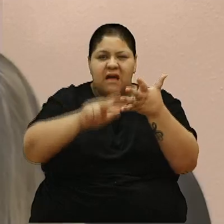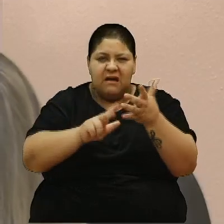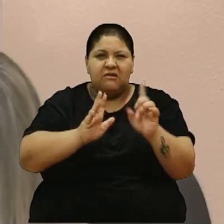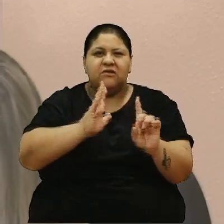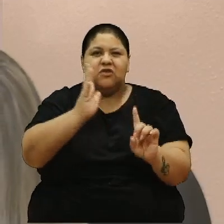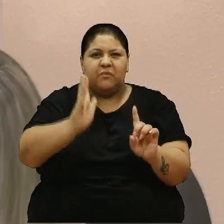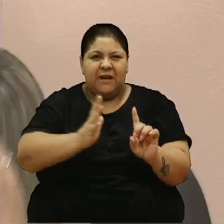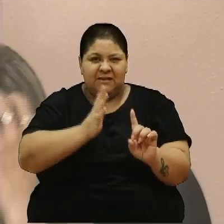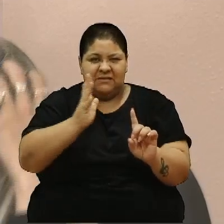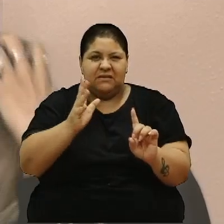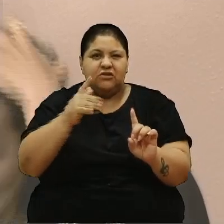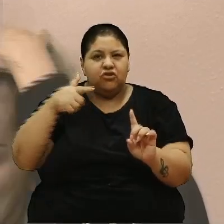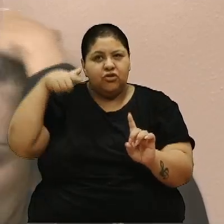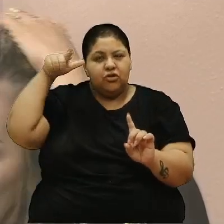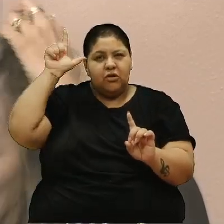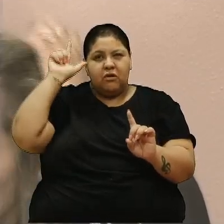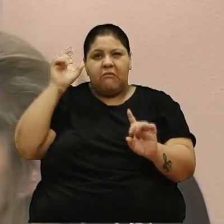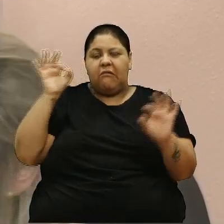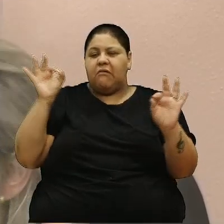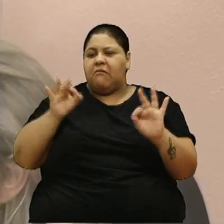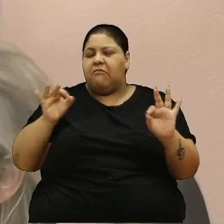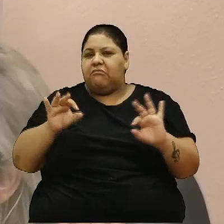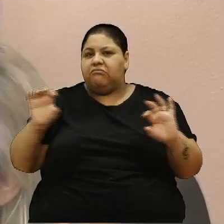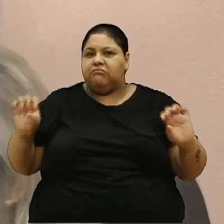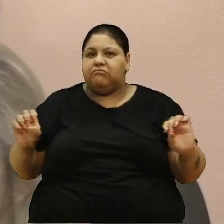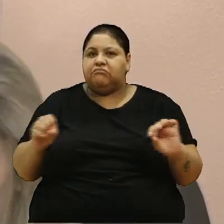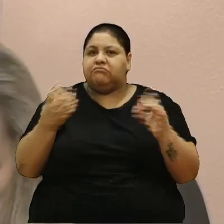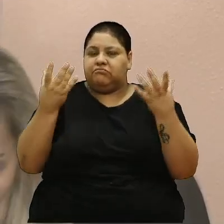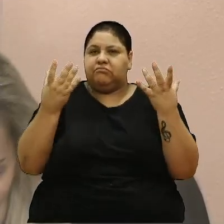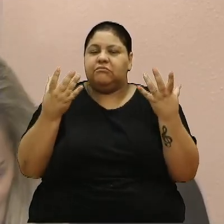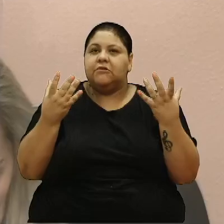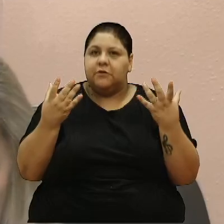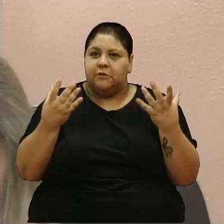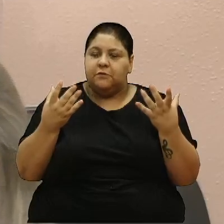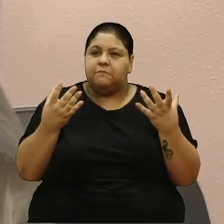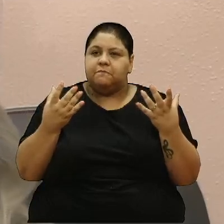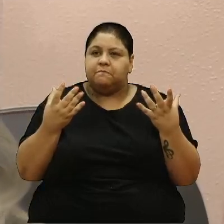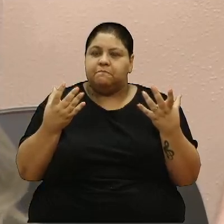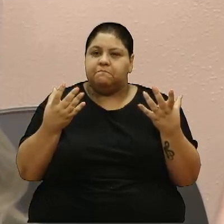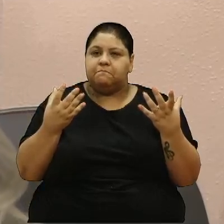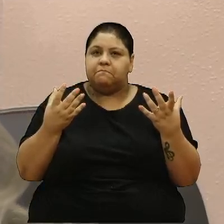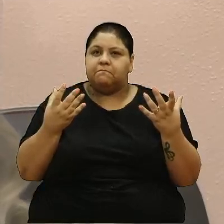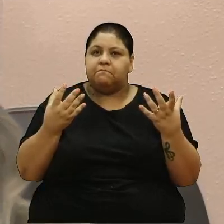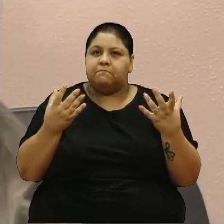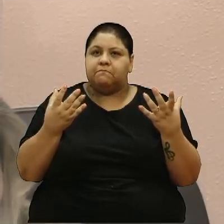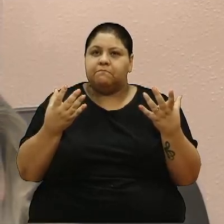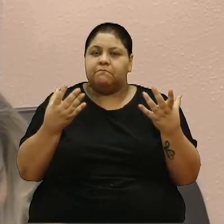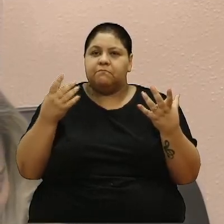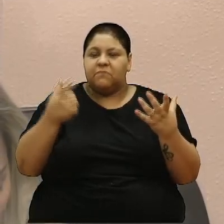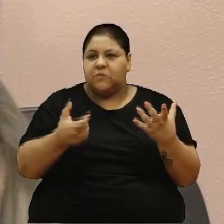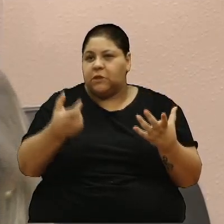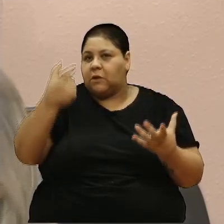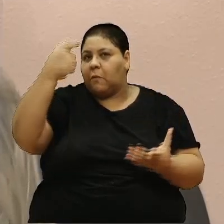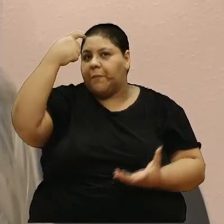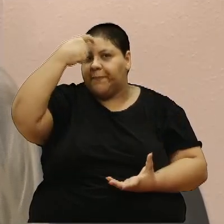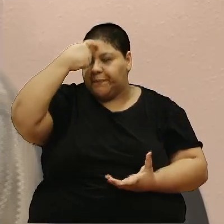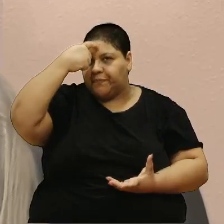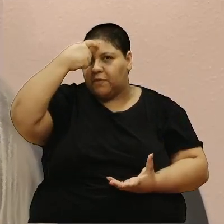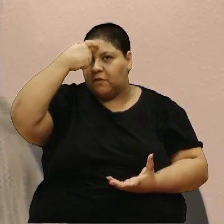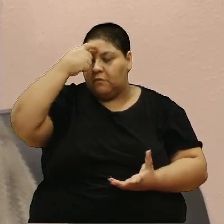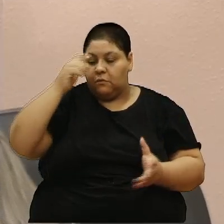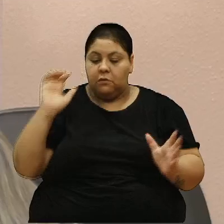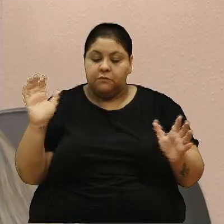pelo excelente evento que tivemos da Frente Parlamentar vereadora Daiane Mello, da conscientização